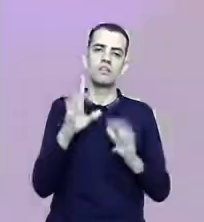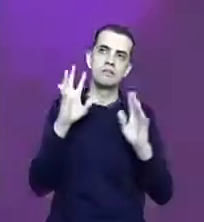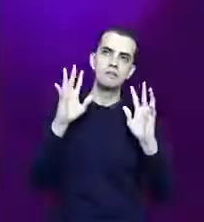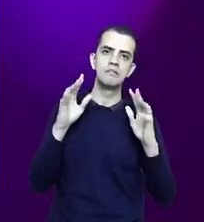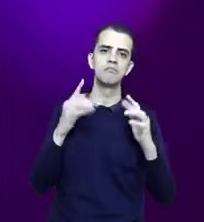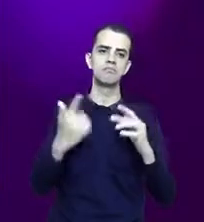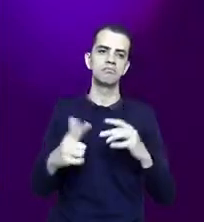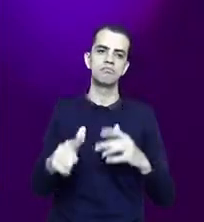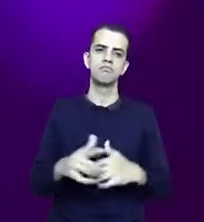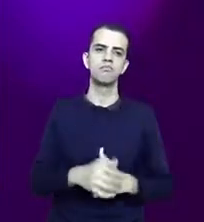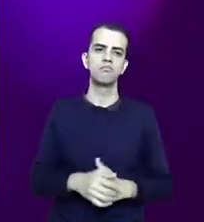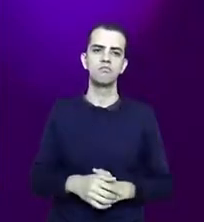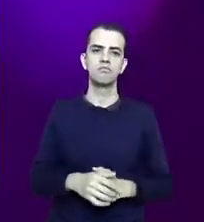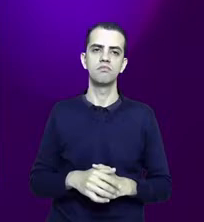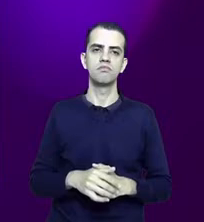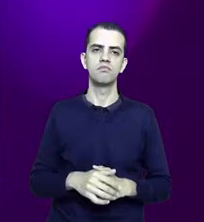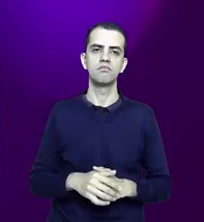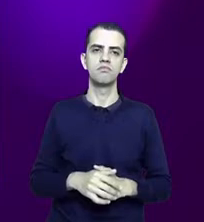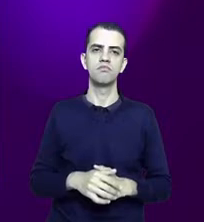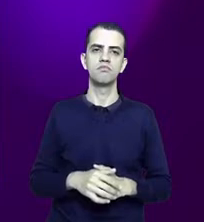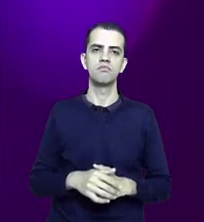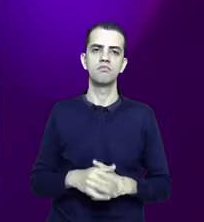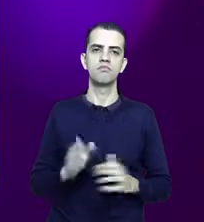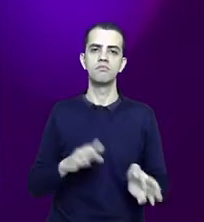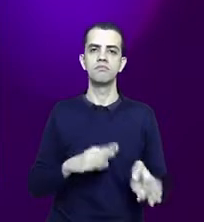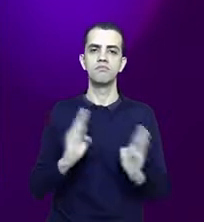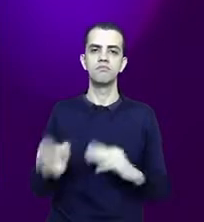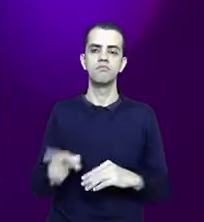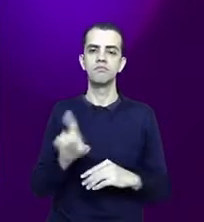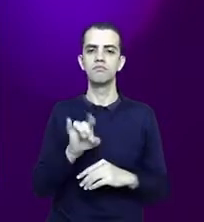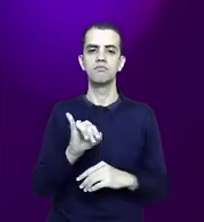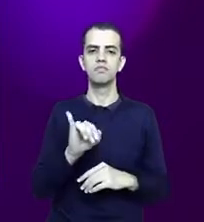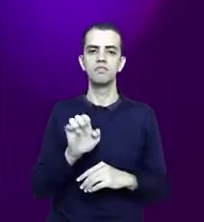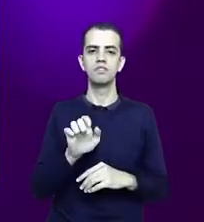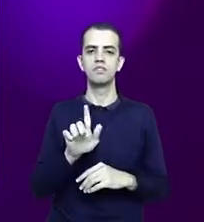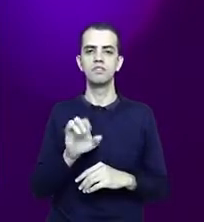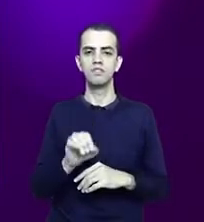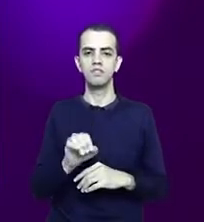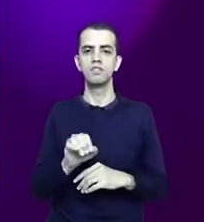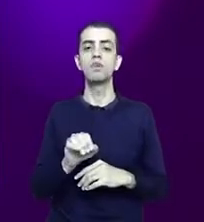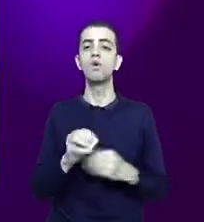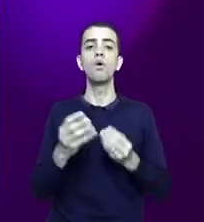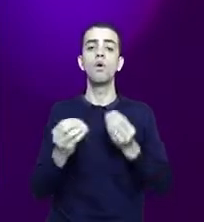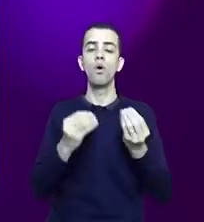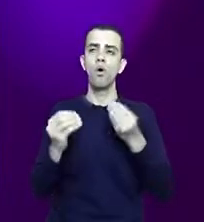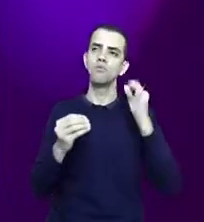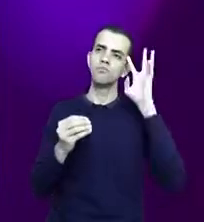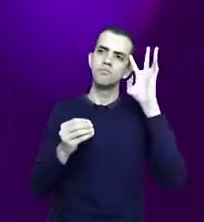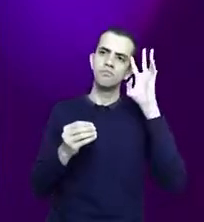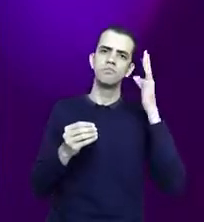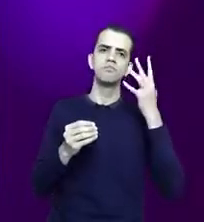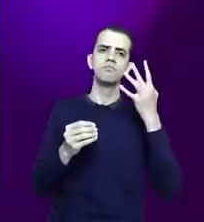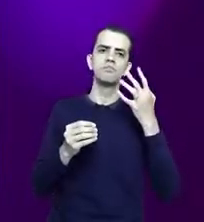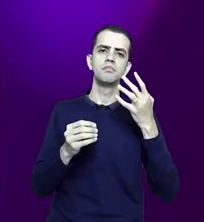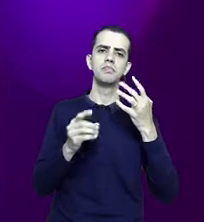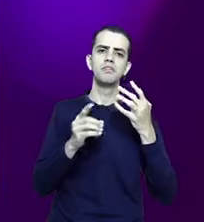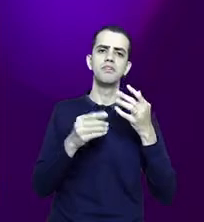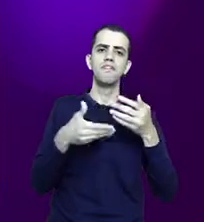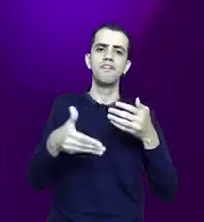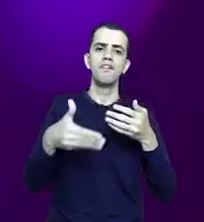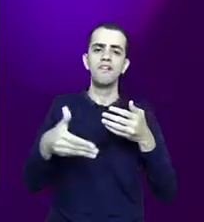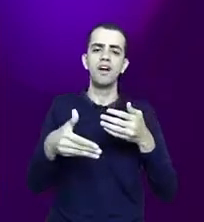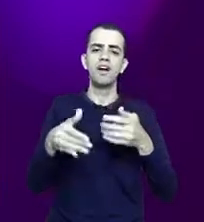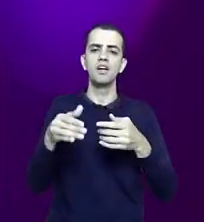osteotomia. Voltando lá para o Dr. Diego, então, dá para já pensar num diagnóstico correto, já planejar